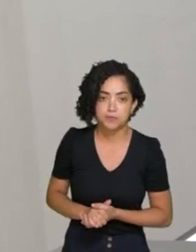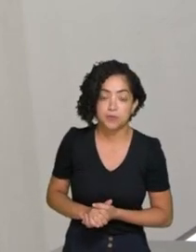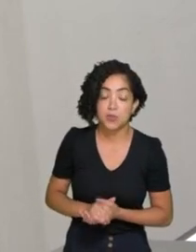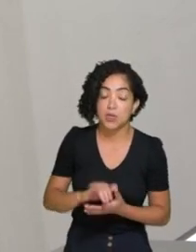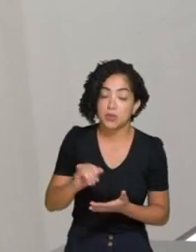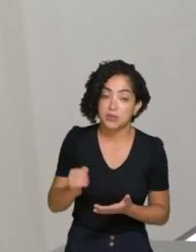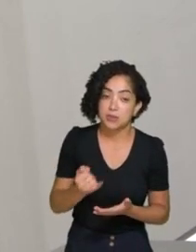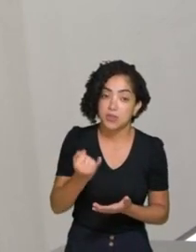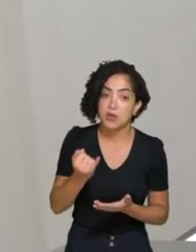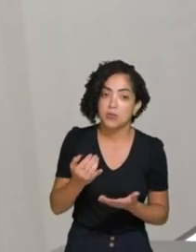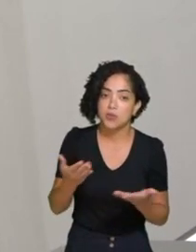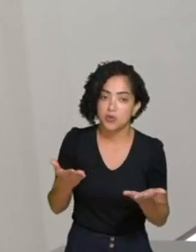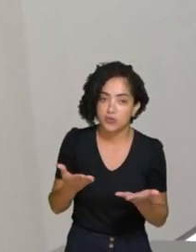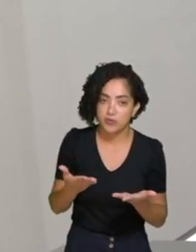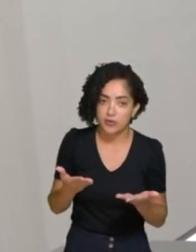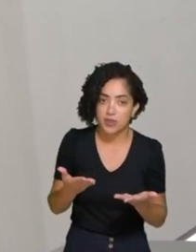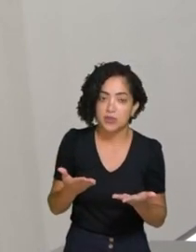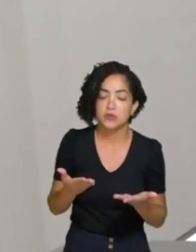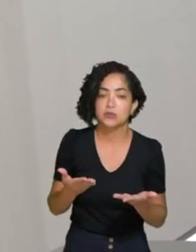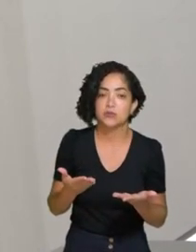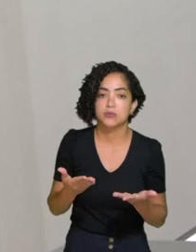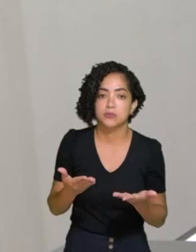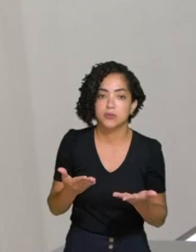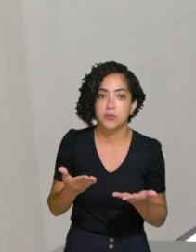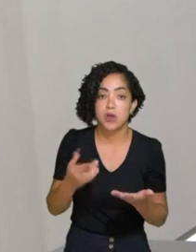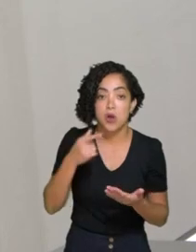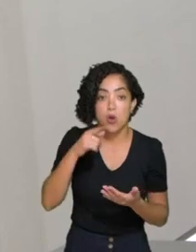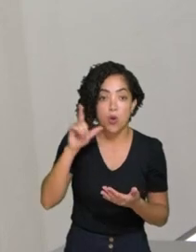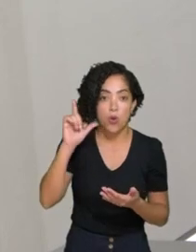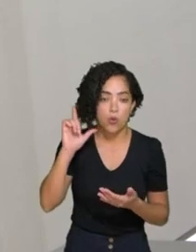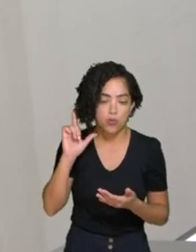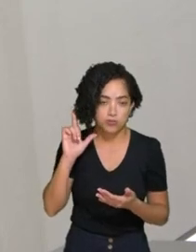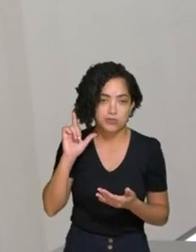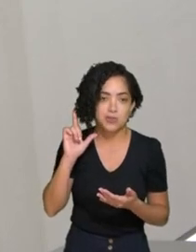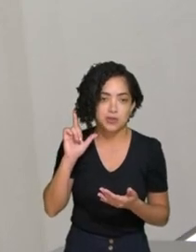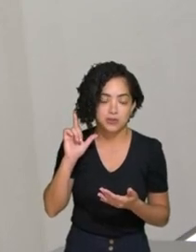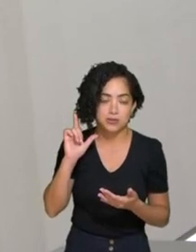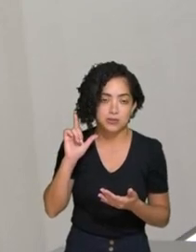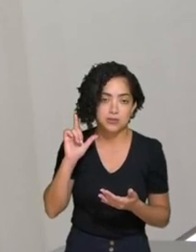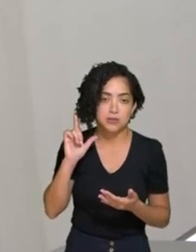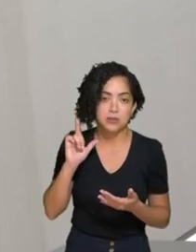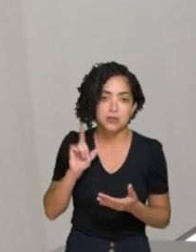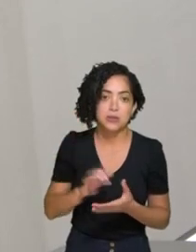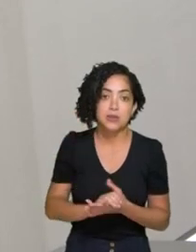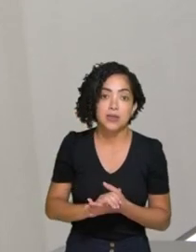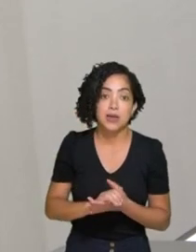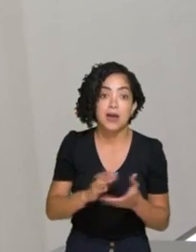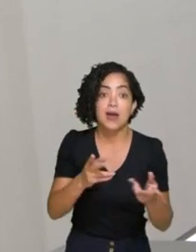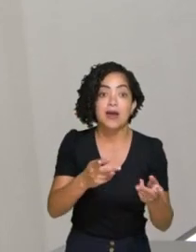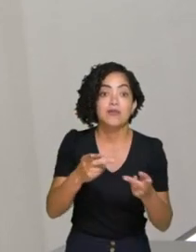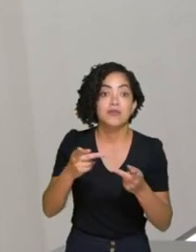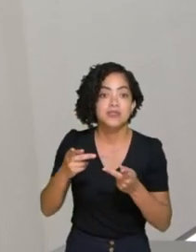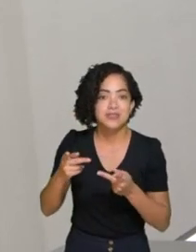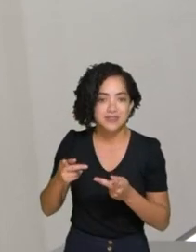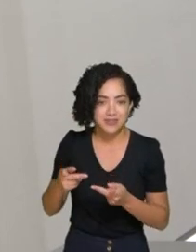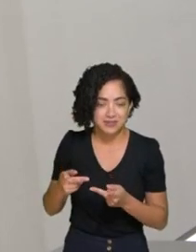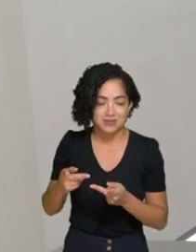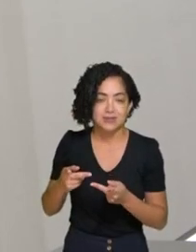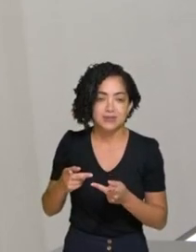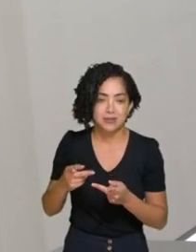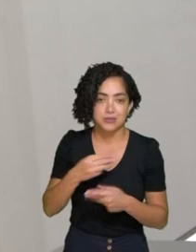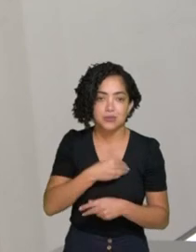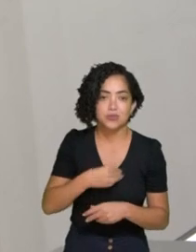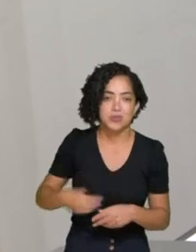para também trazer aqui que ontem nós estivemos à visita do ministro da